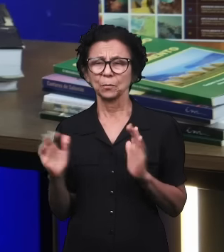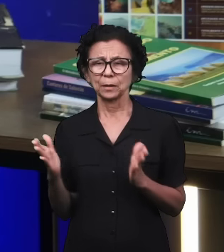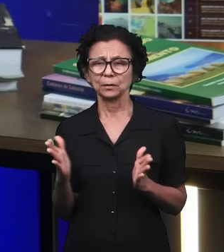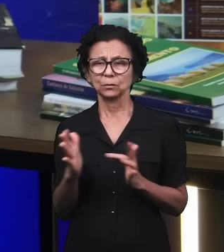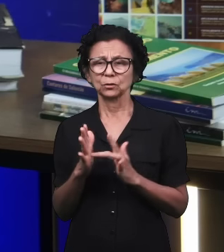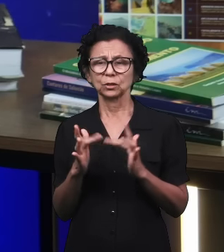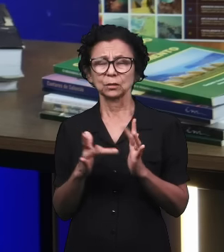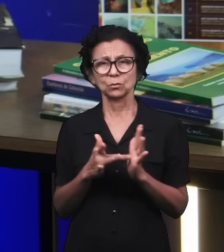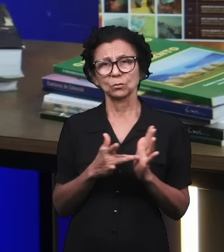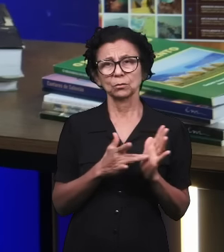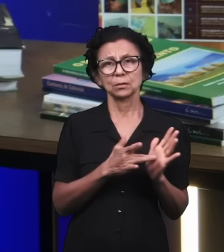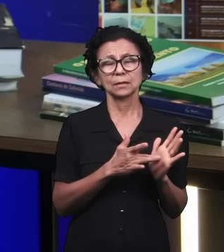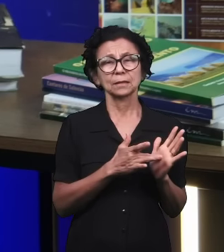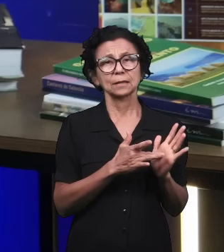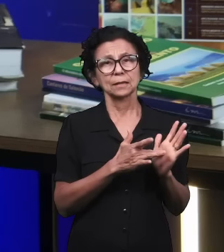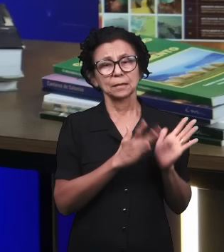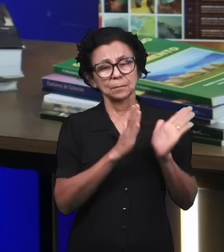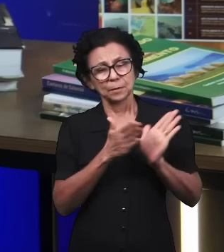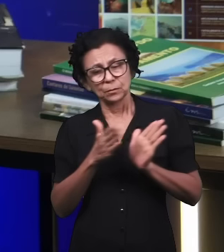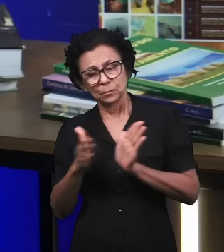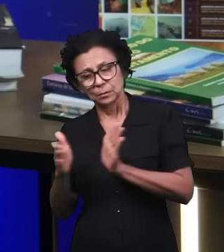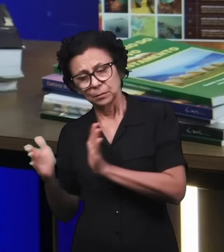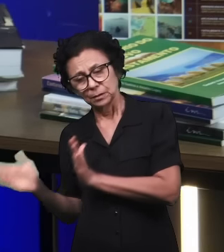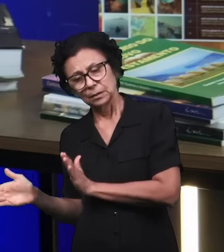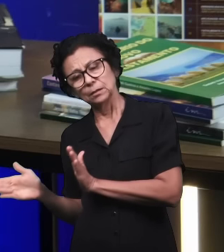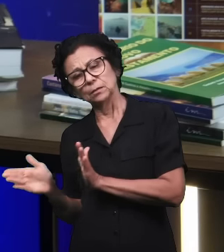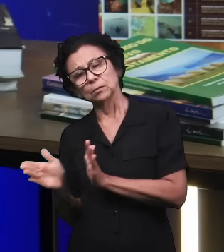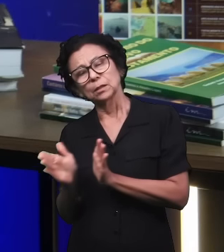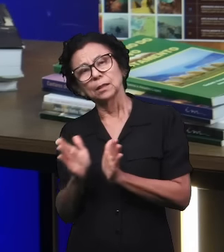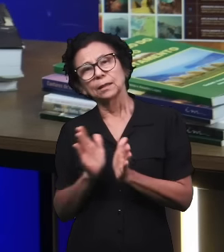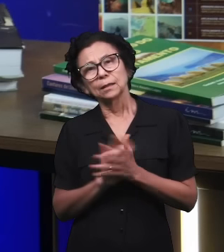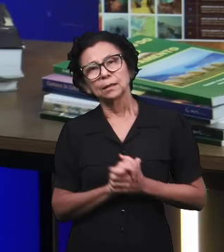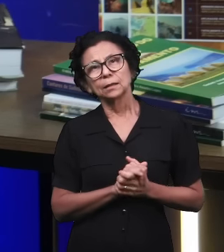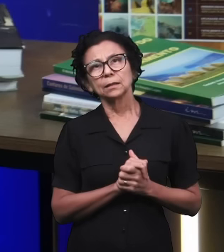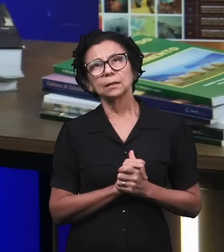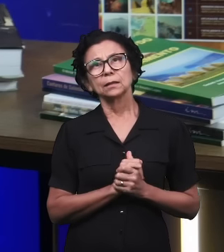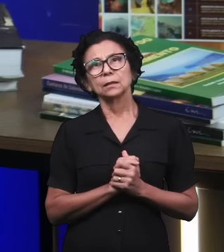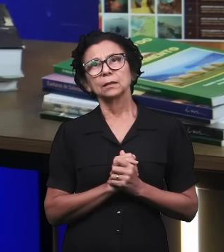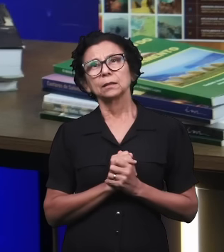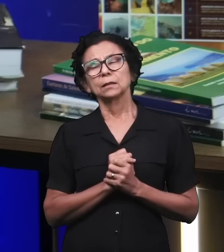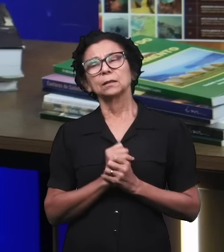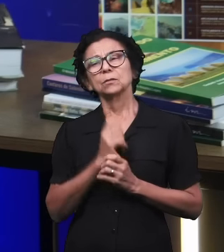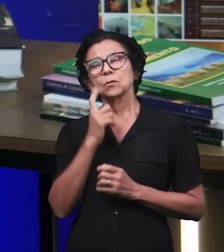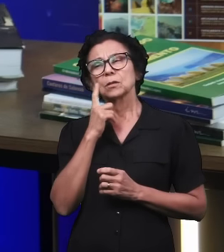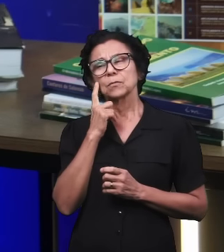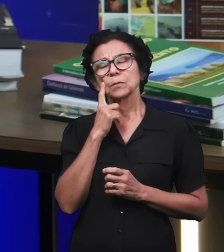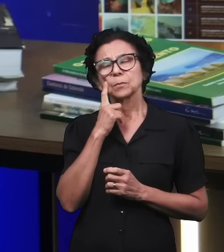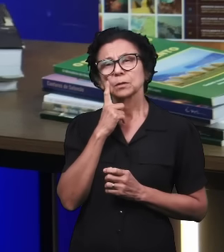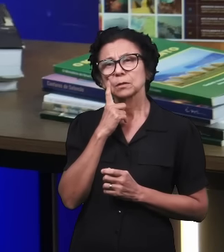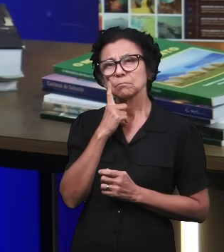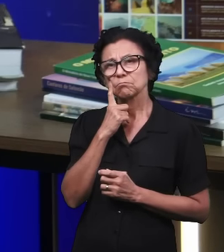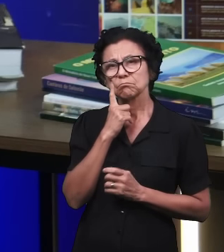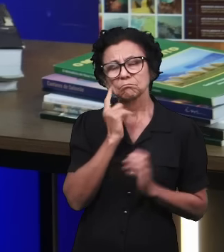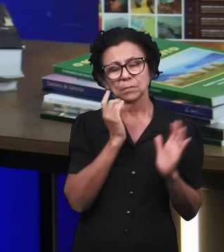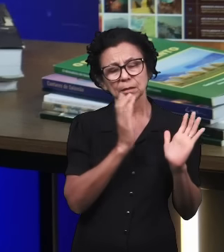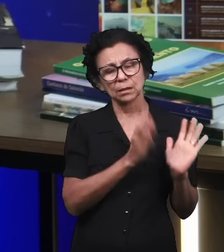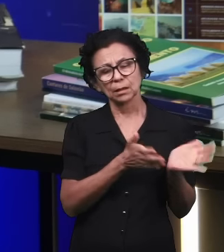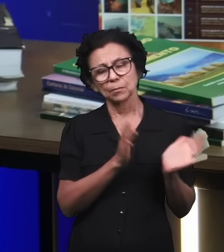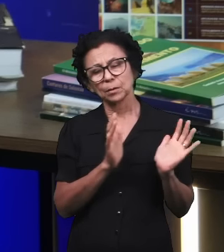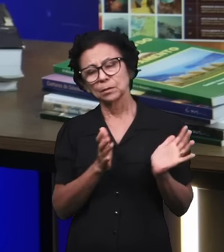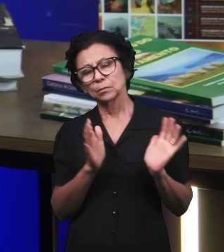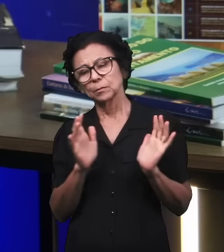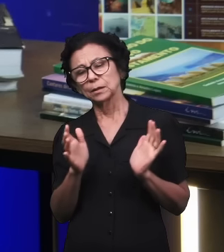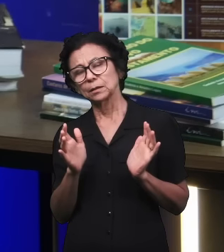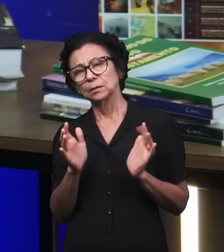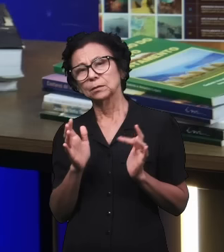assim esse trajeto que o Senhor vai fazendo, né? E onde ele vai passando, ele vai deixando